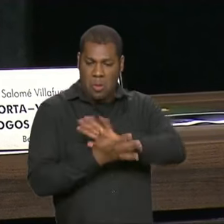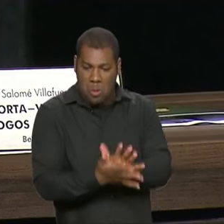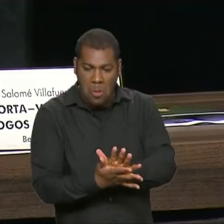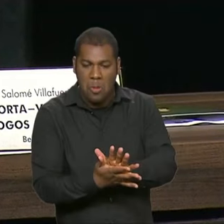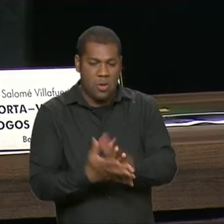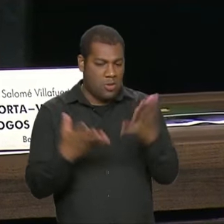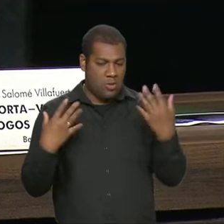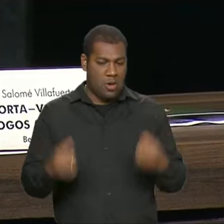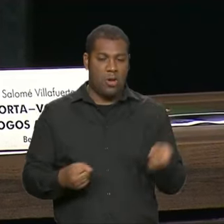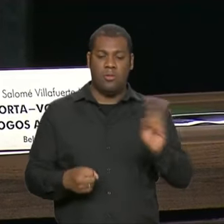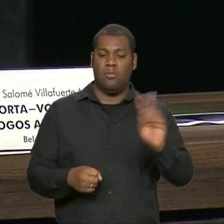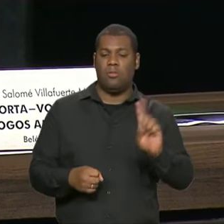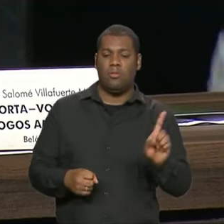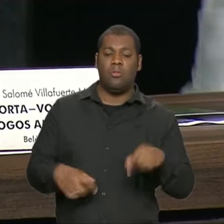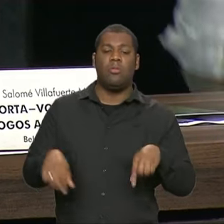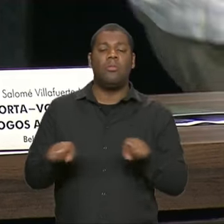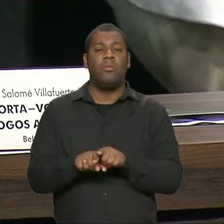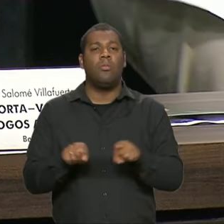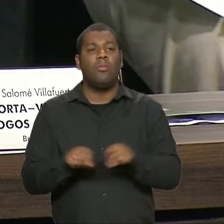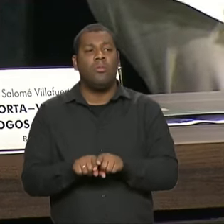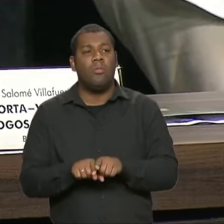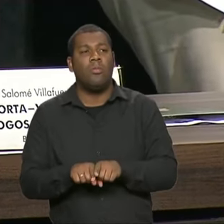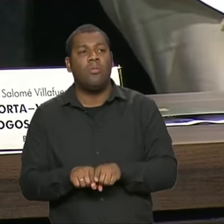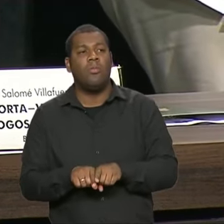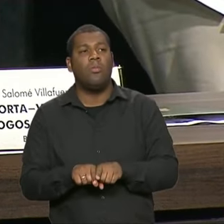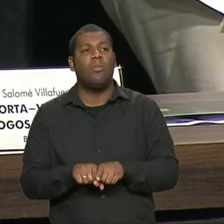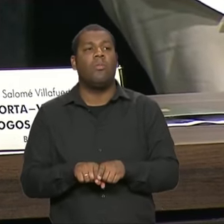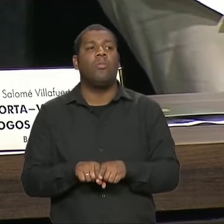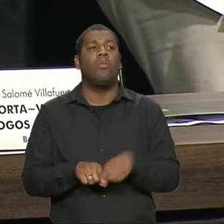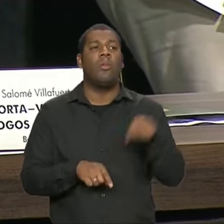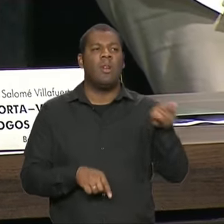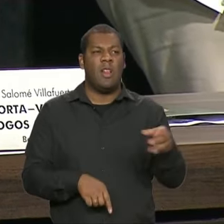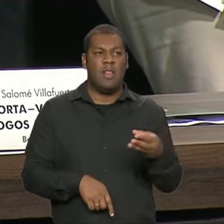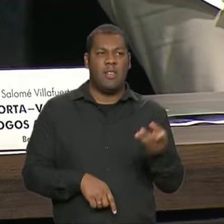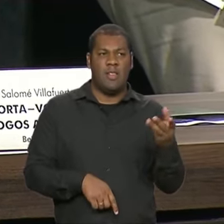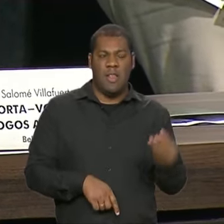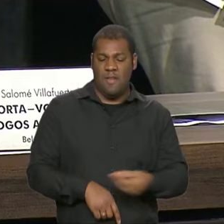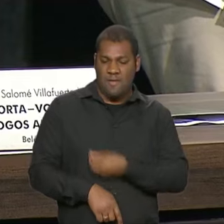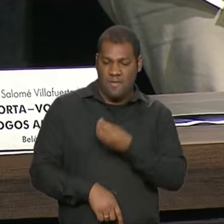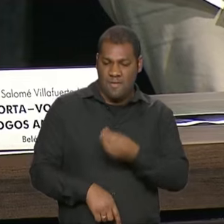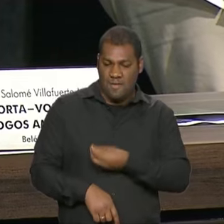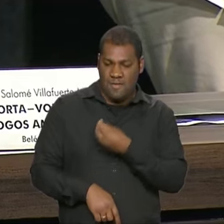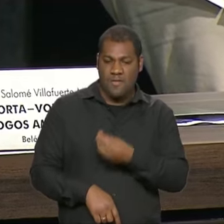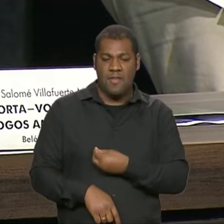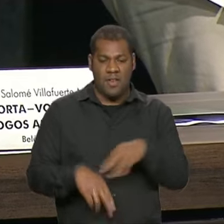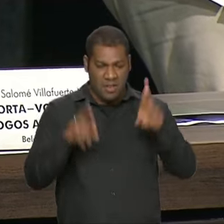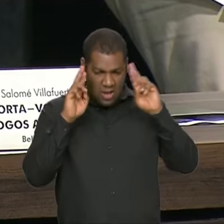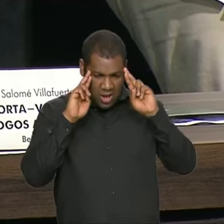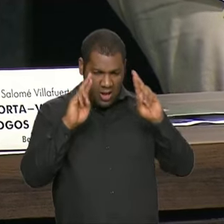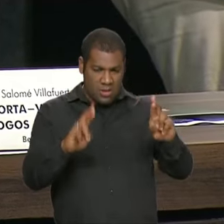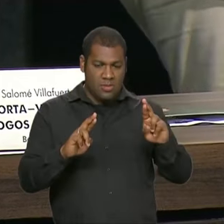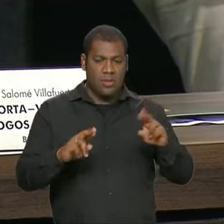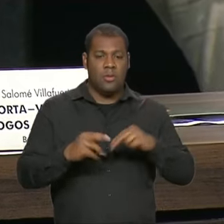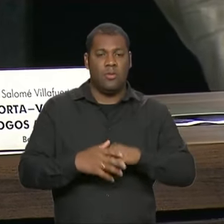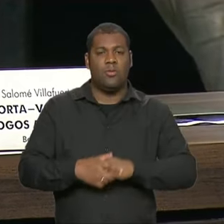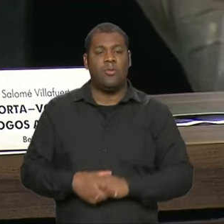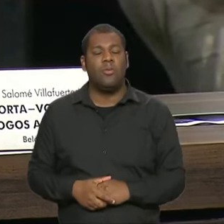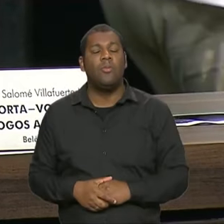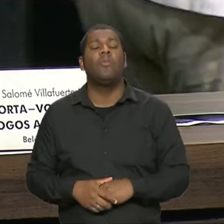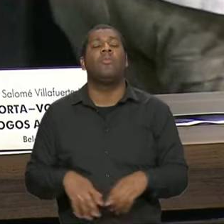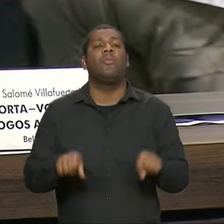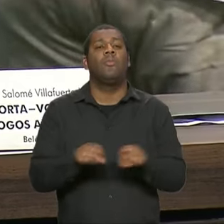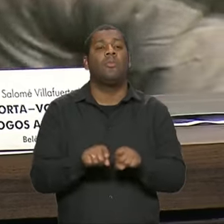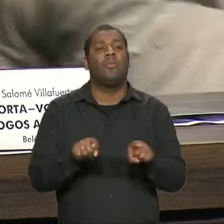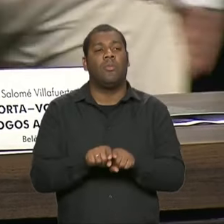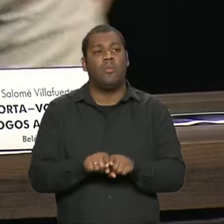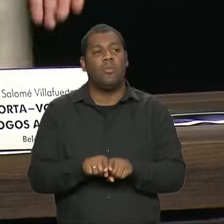e territórios, destruição das formas de vida comunitárias e integrais e tradicionais,